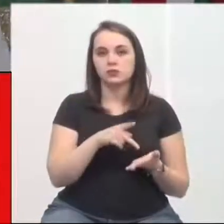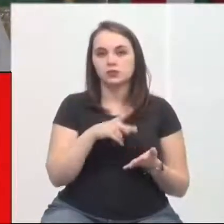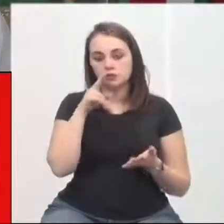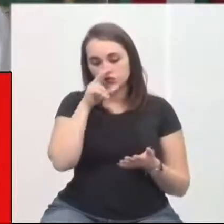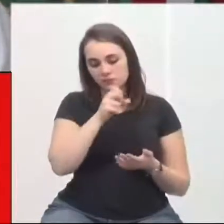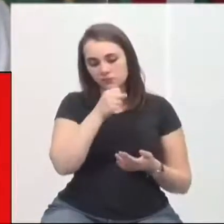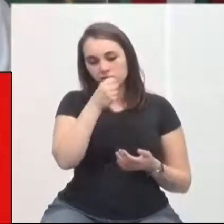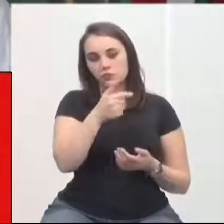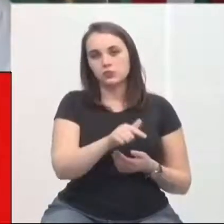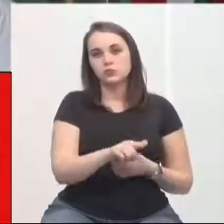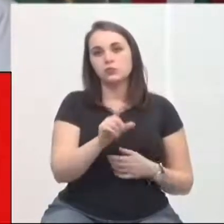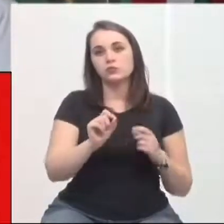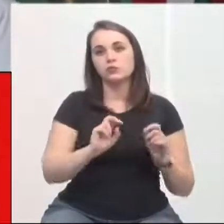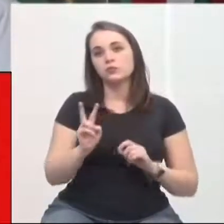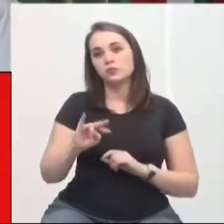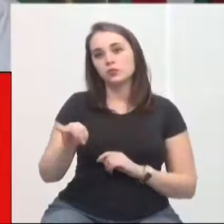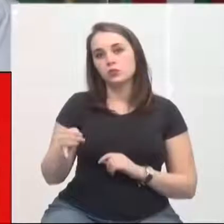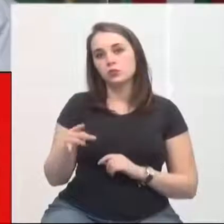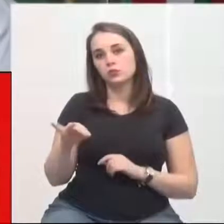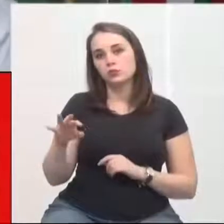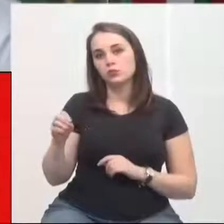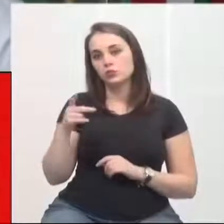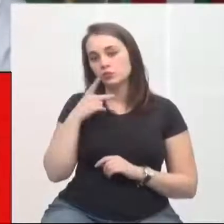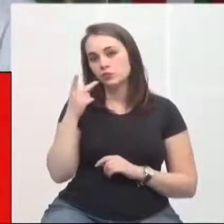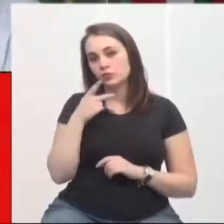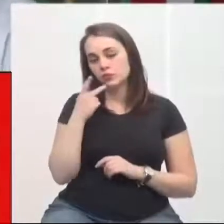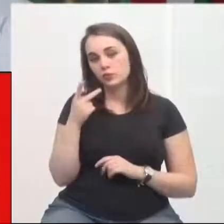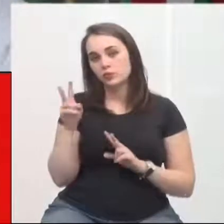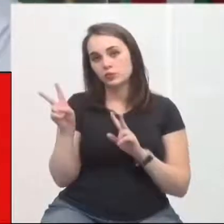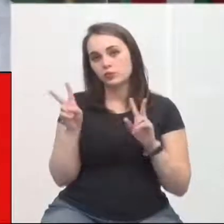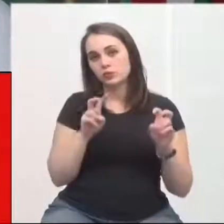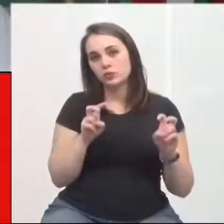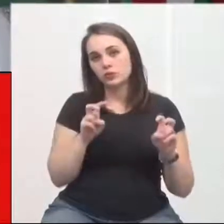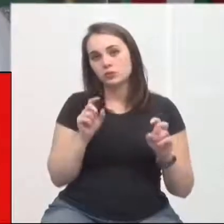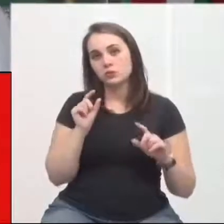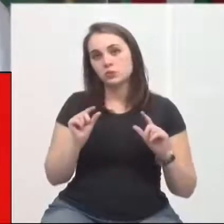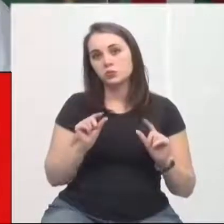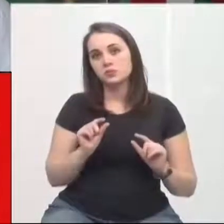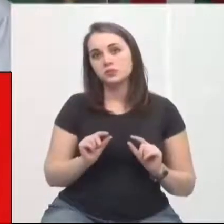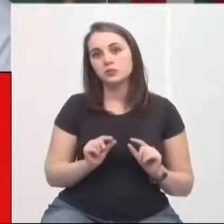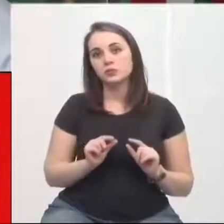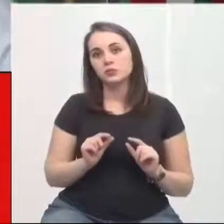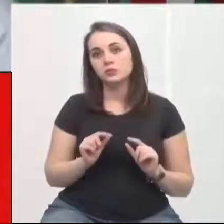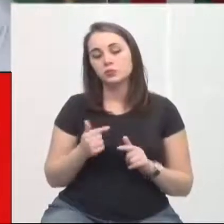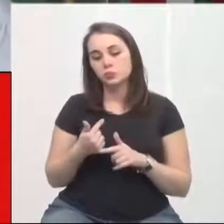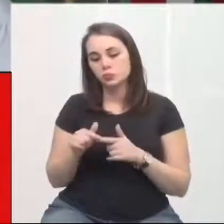Reforço o que o vereador Júlio Kaminski citou aqui da questão dos pequenos